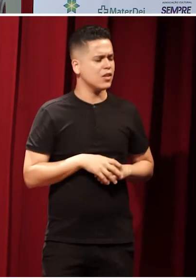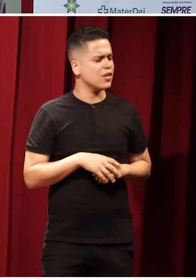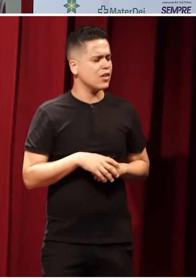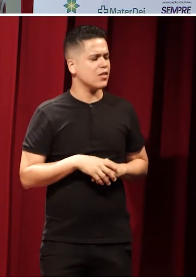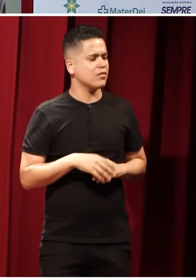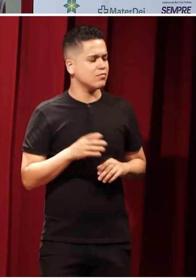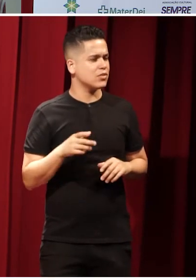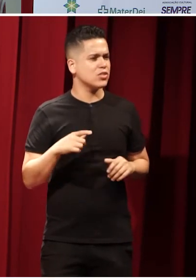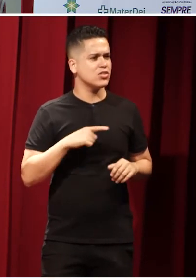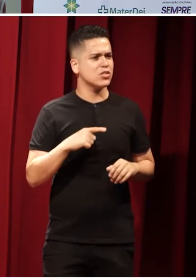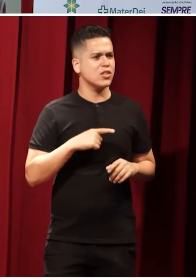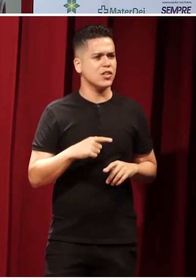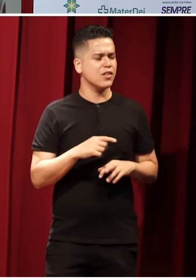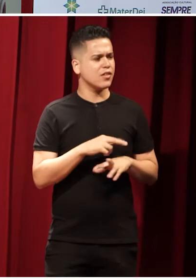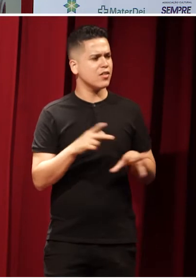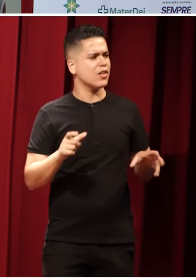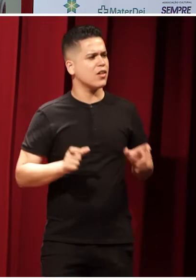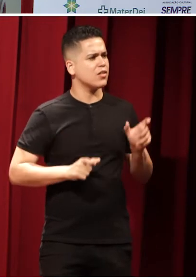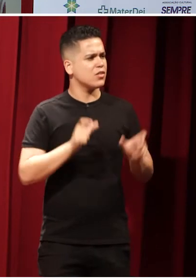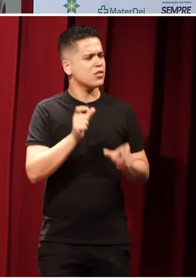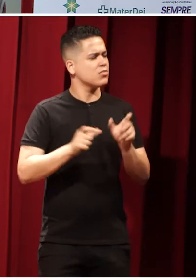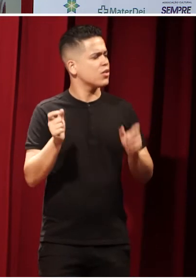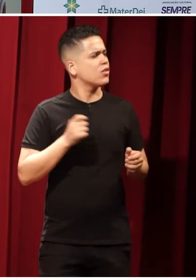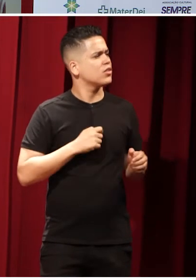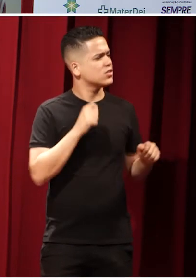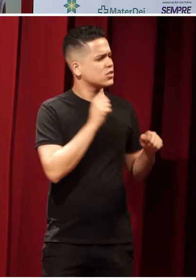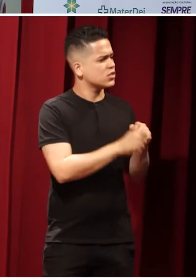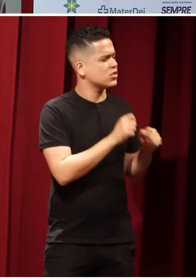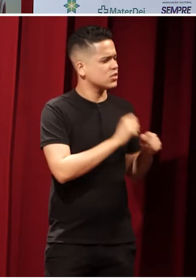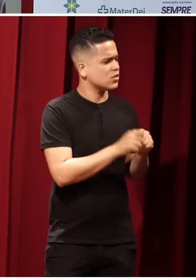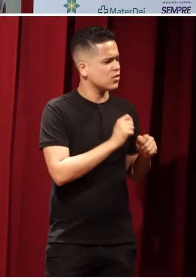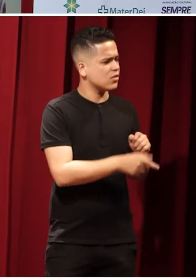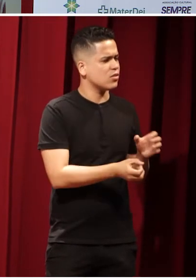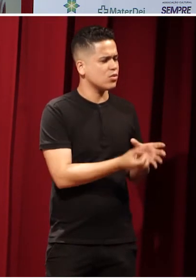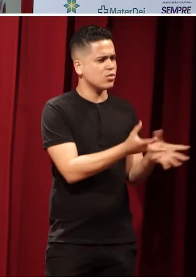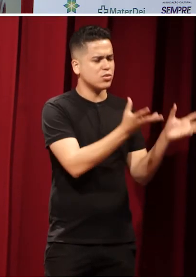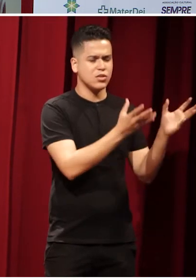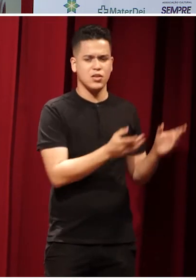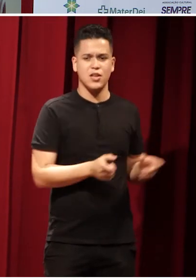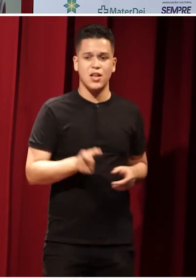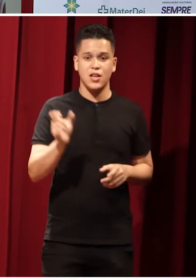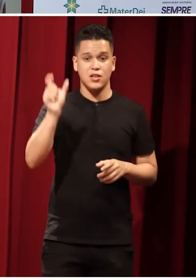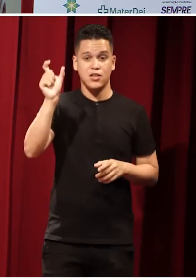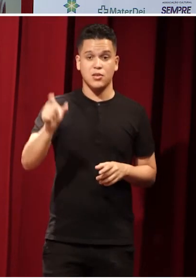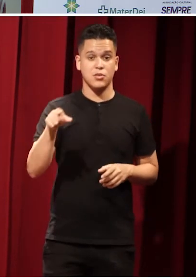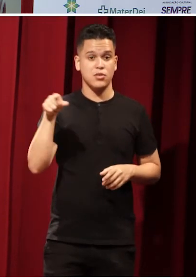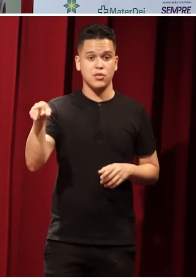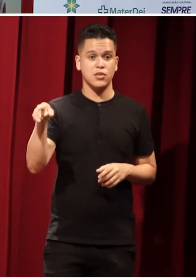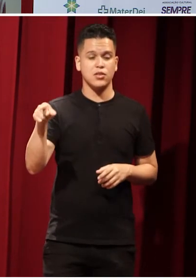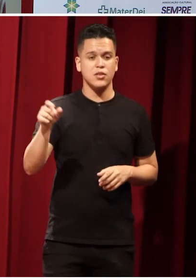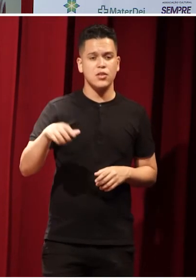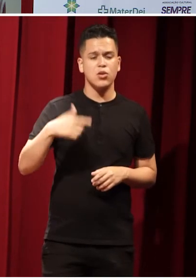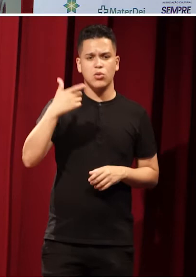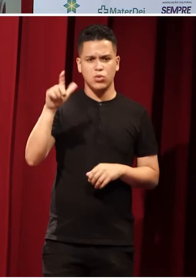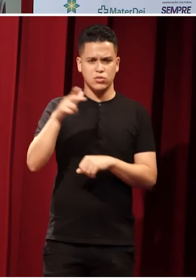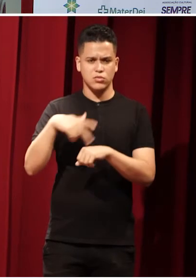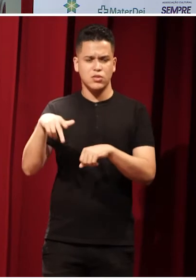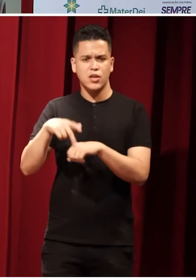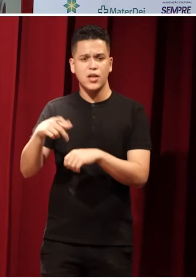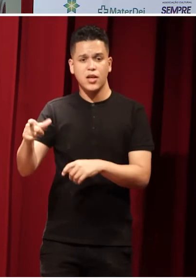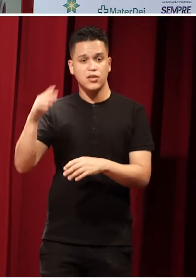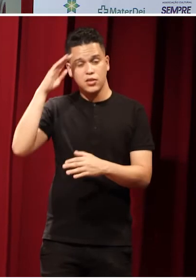uns caras lá, uns ativistas que estavam pondo fogo na Amazônia. Quer dizer, é uma história que pega junto a